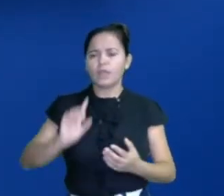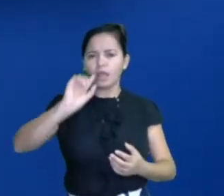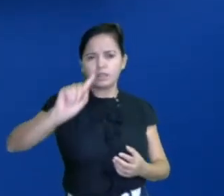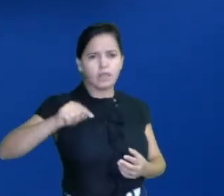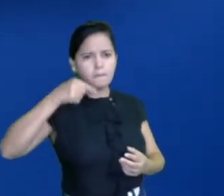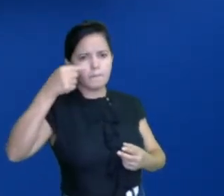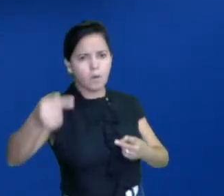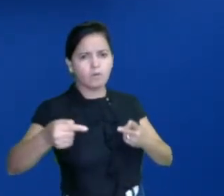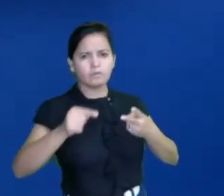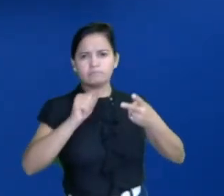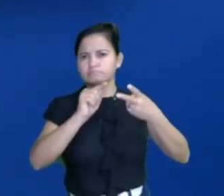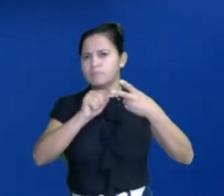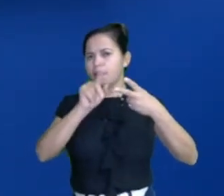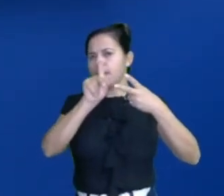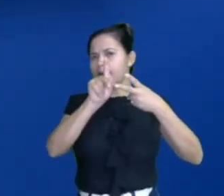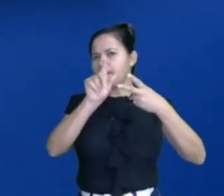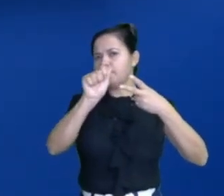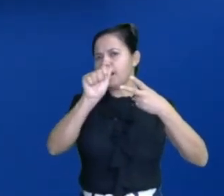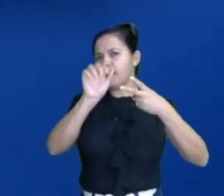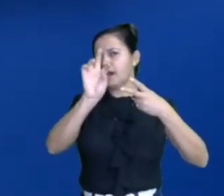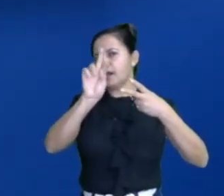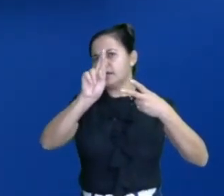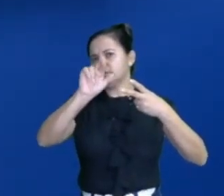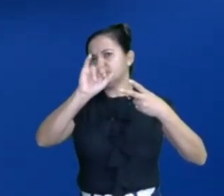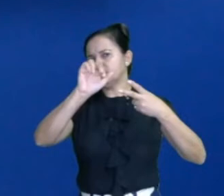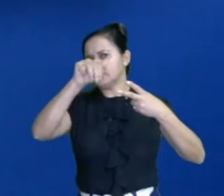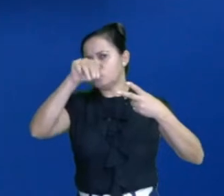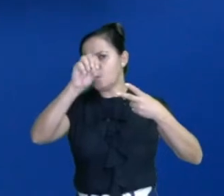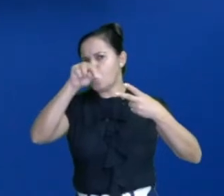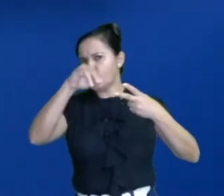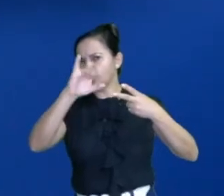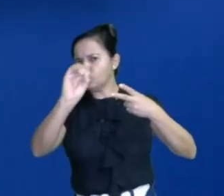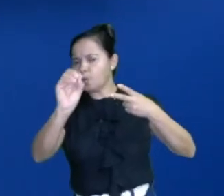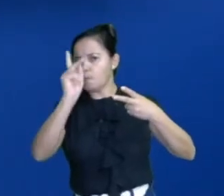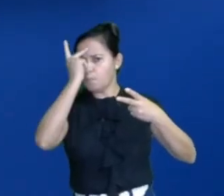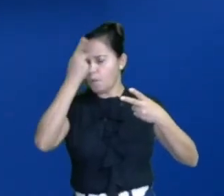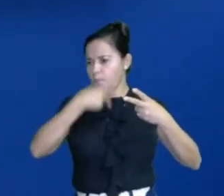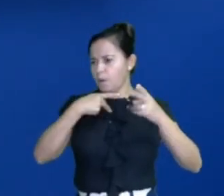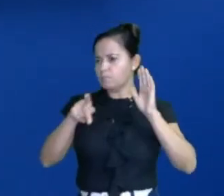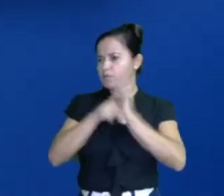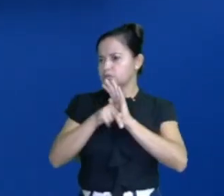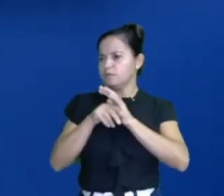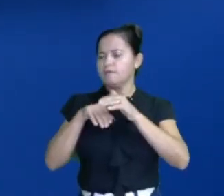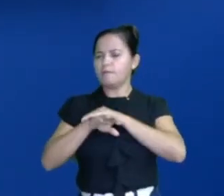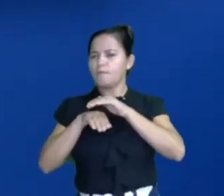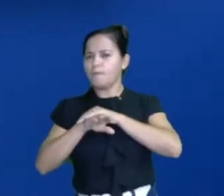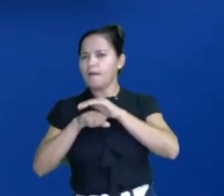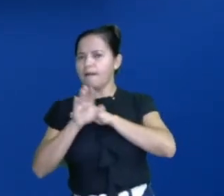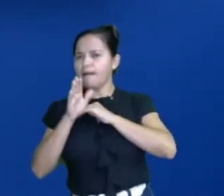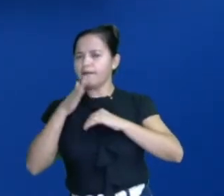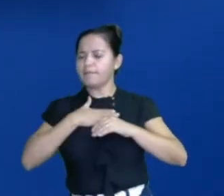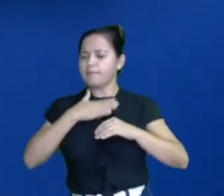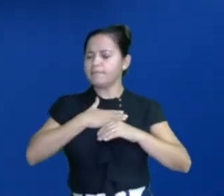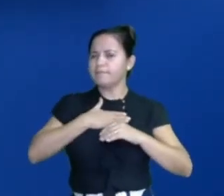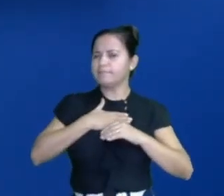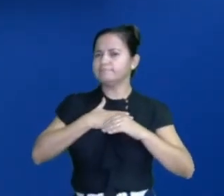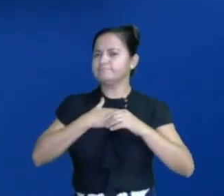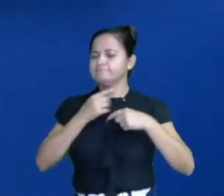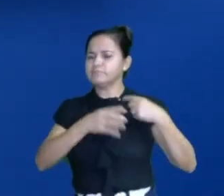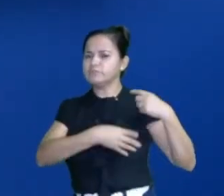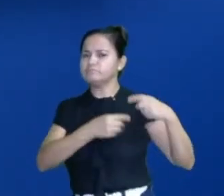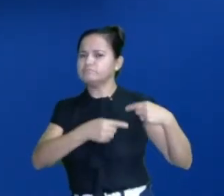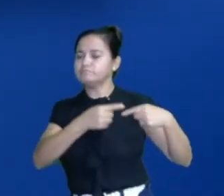patrimônio pessoal. Lembra daquela lembrança, daquele objeto que você guarda de geração em geração? É um patrimônio